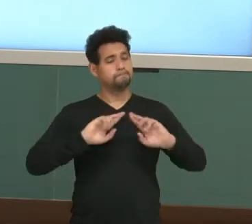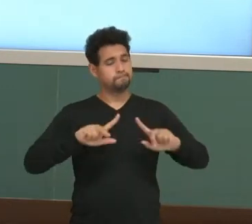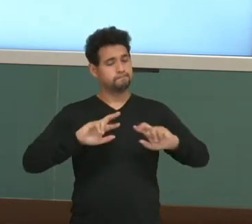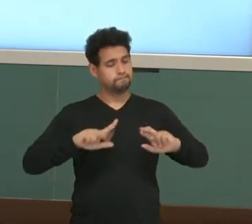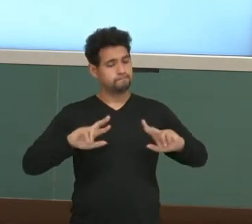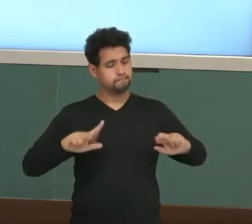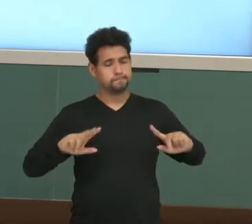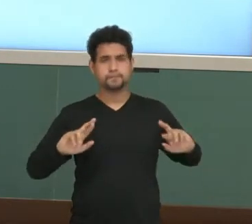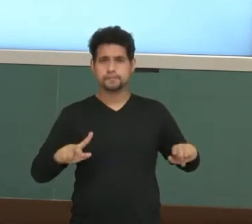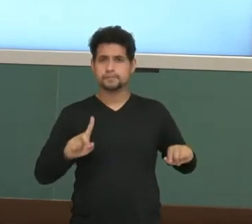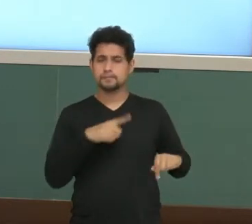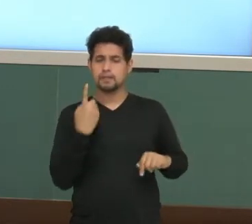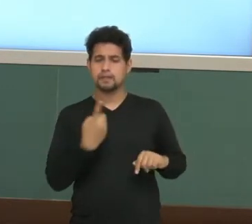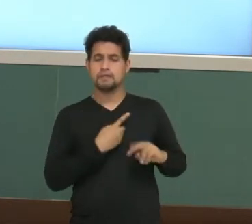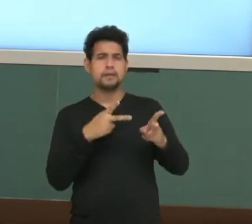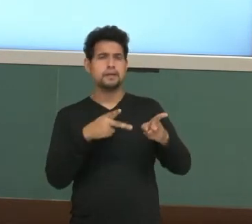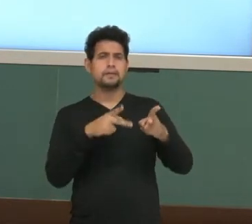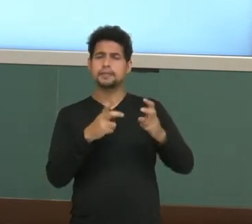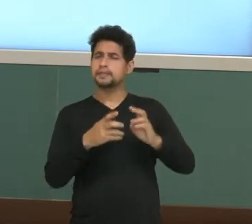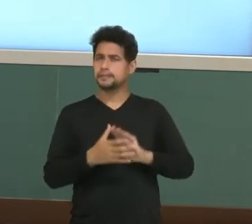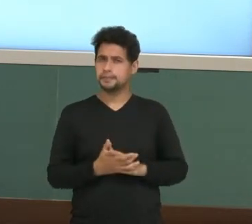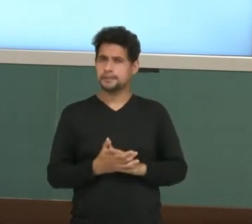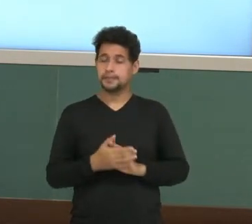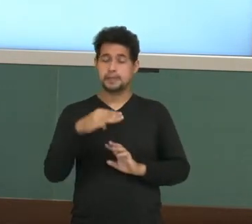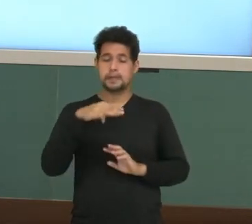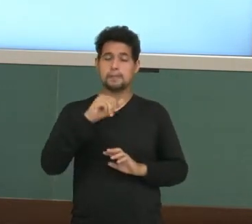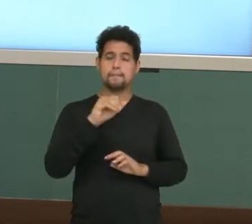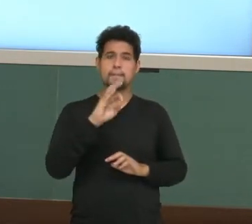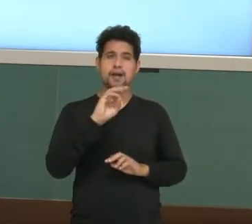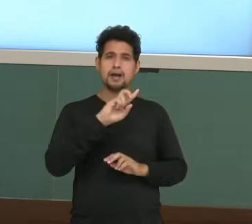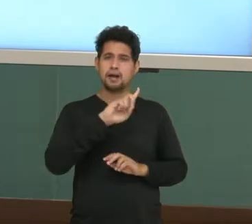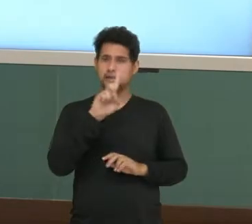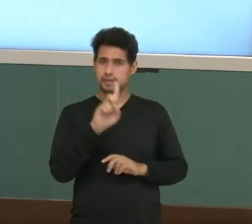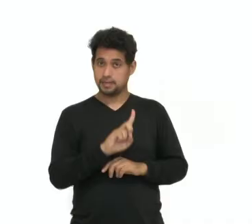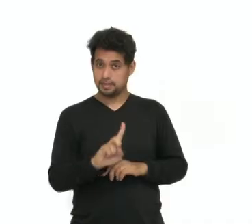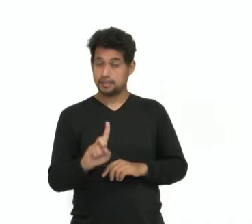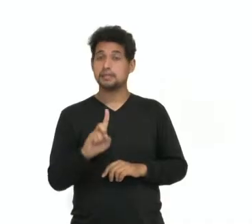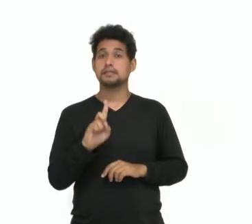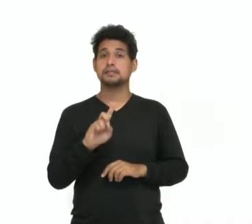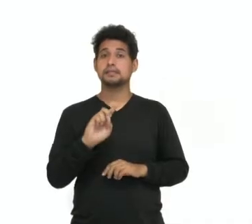energia. Nós vamos perceber que a matriz hidráulica representa